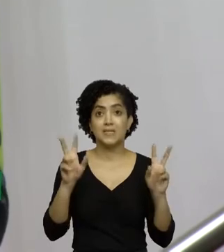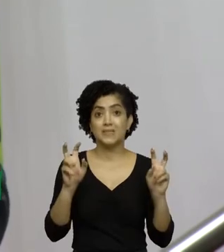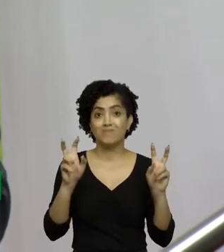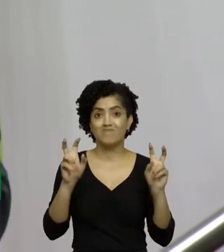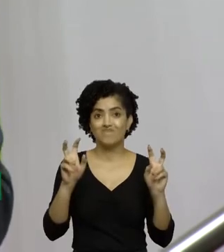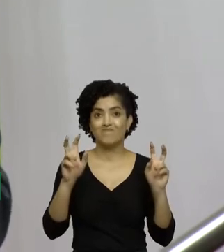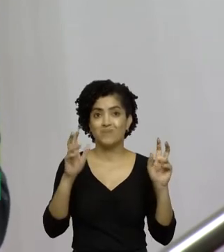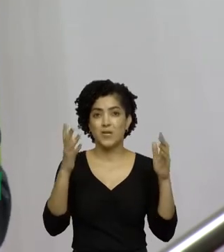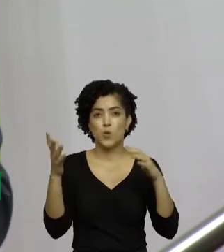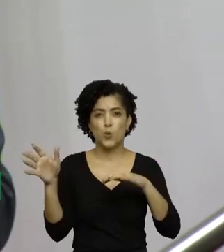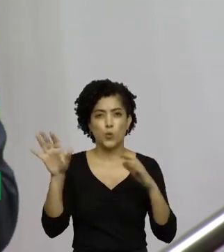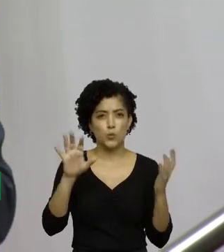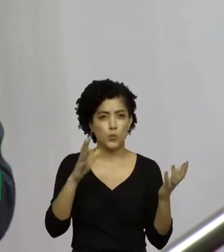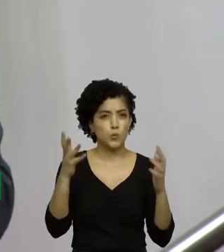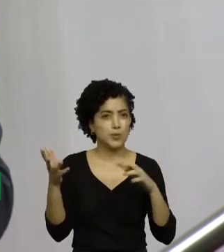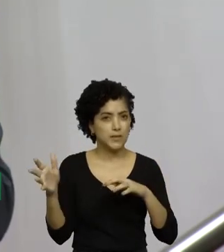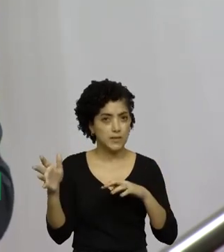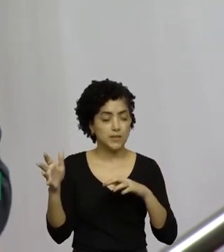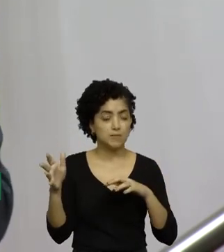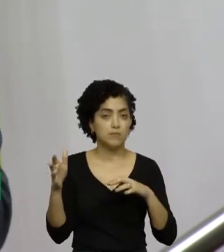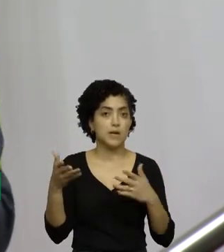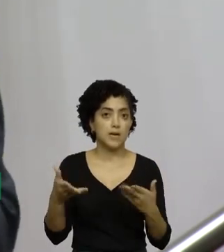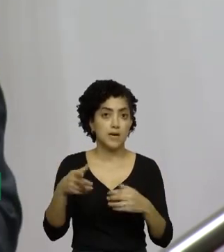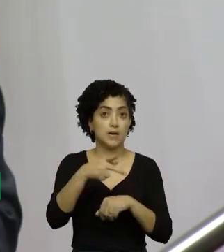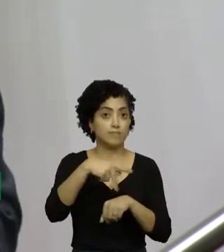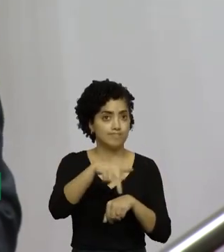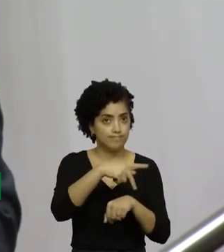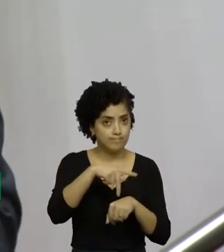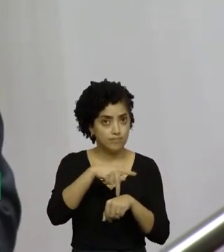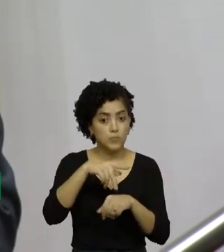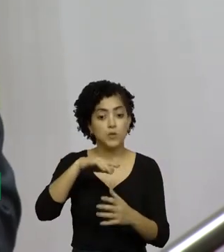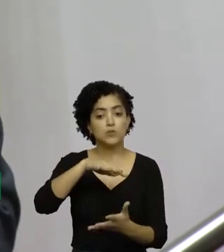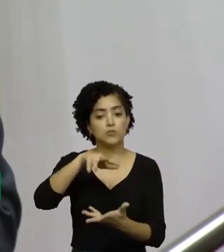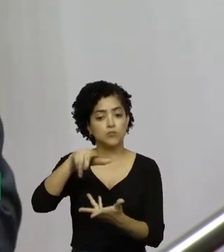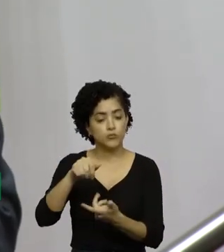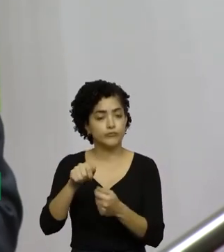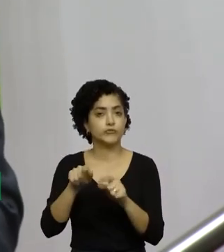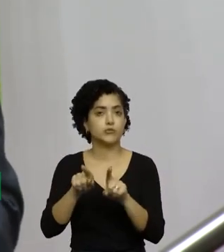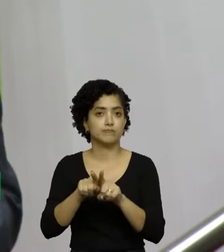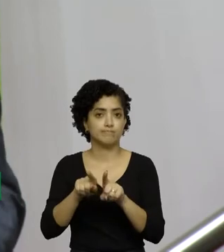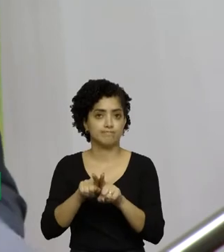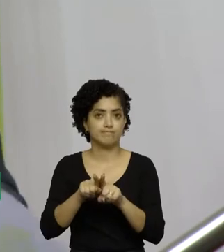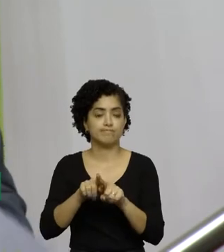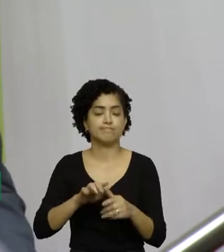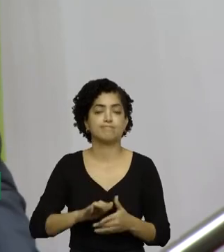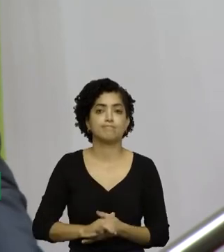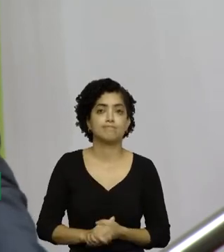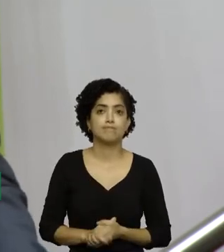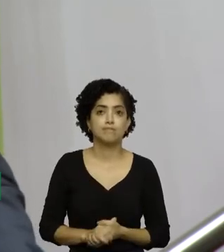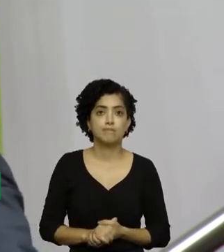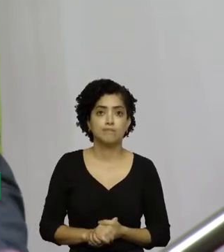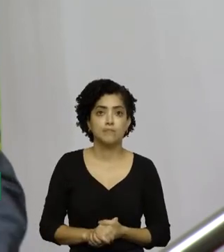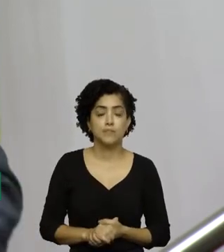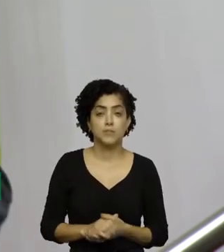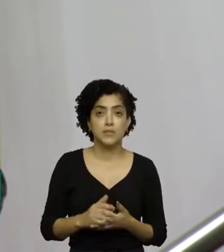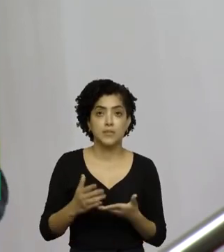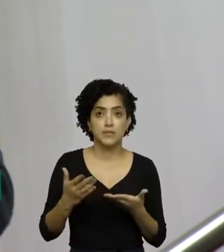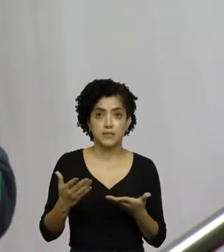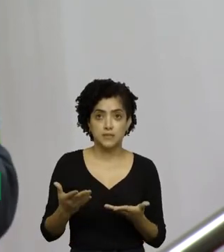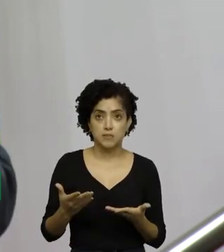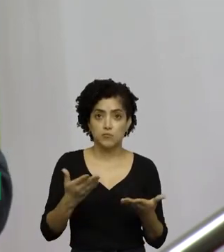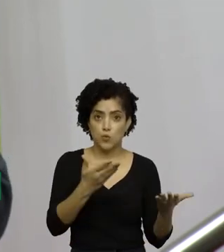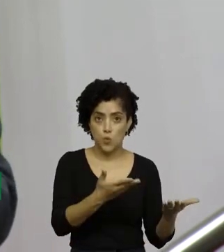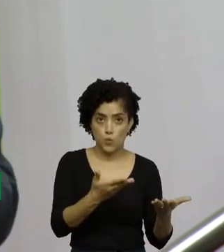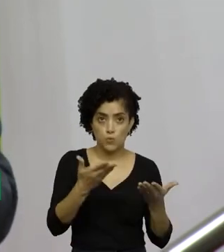clima em nosso país e o clima a nível mundial. Então, deixamos aqui também o